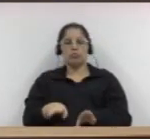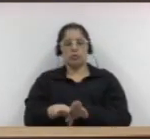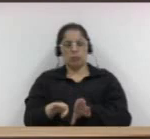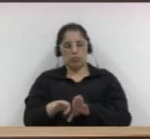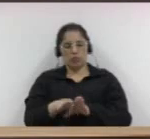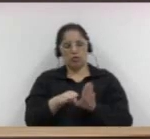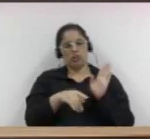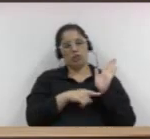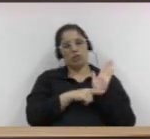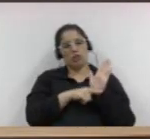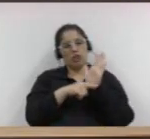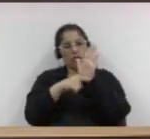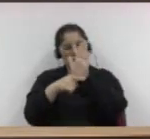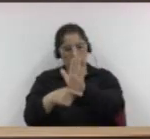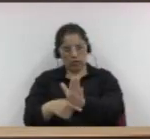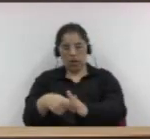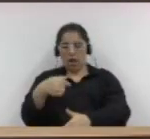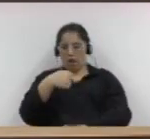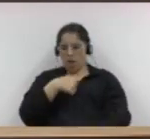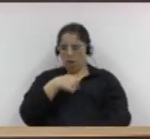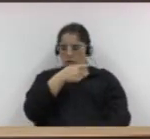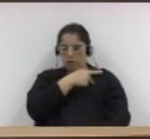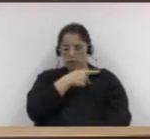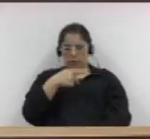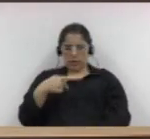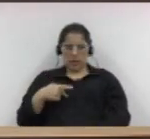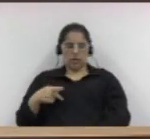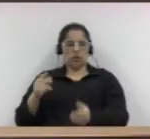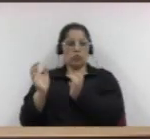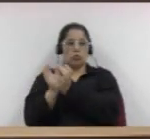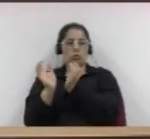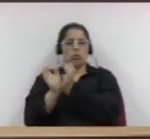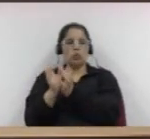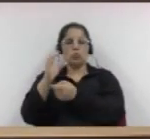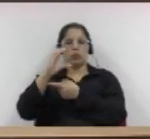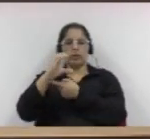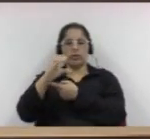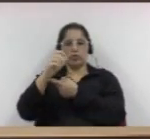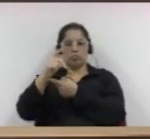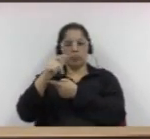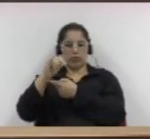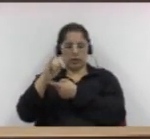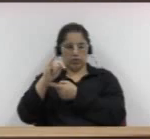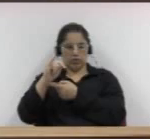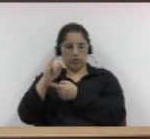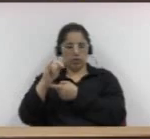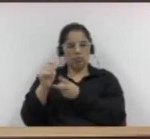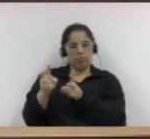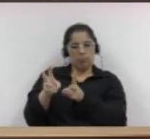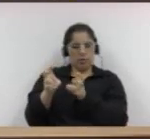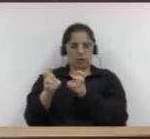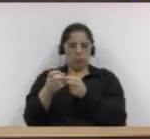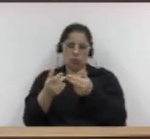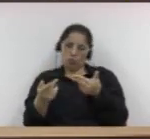contribuição, fui o presidente da CPI, onde investigou irregularidades na construção,